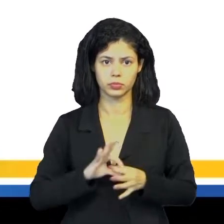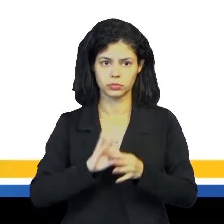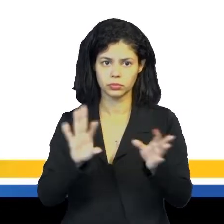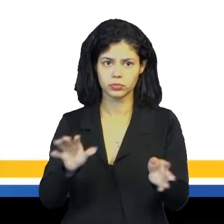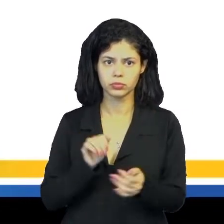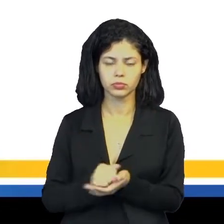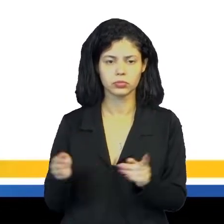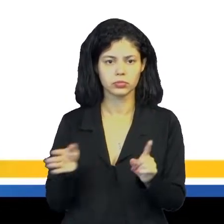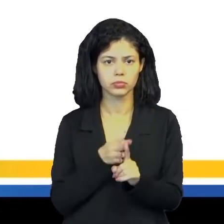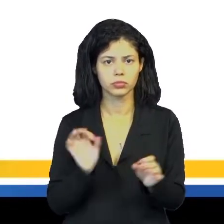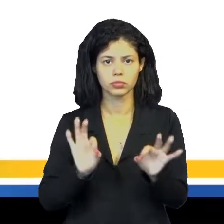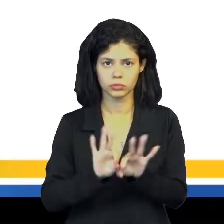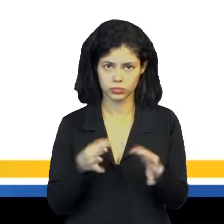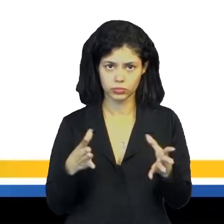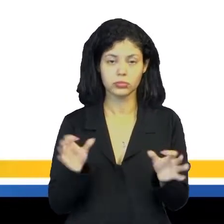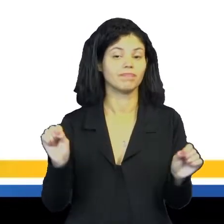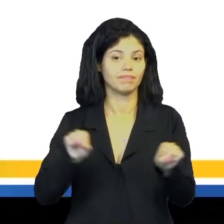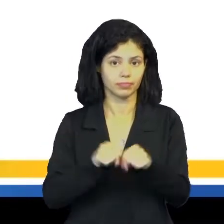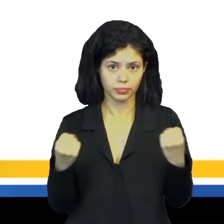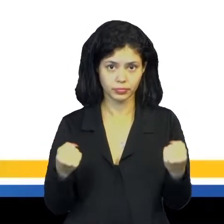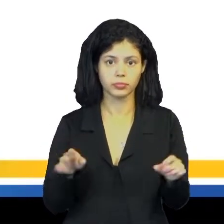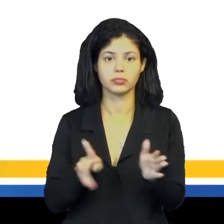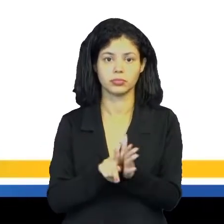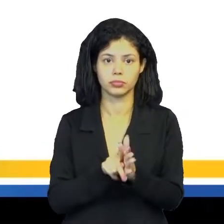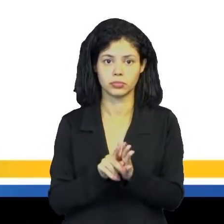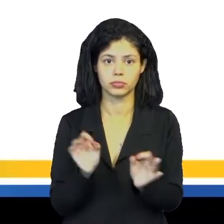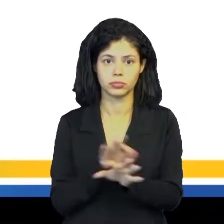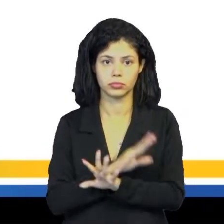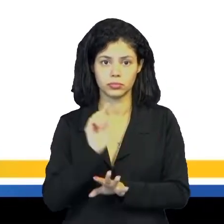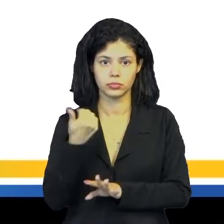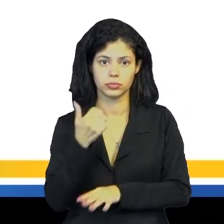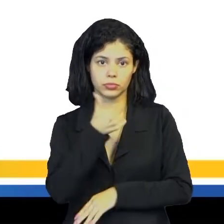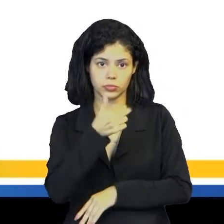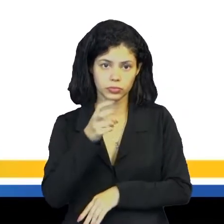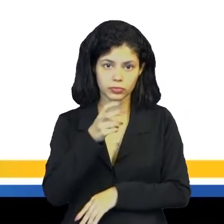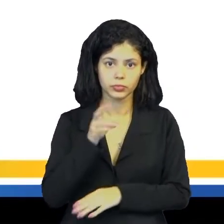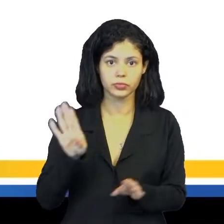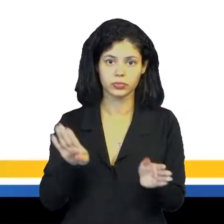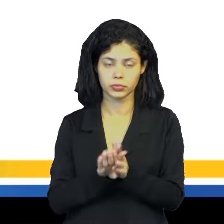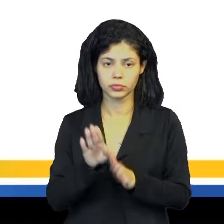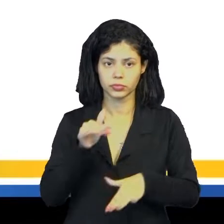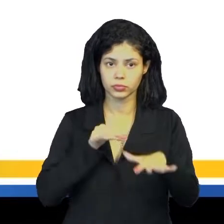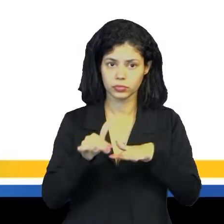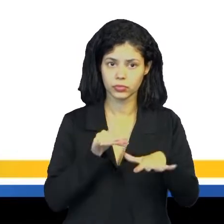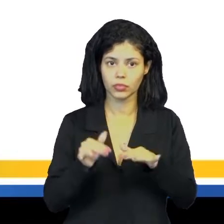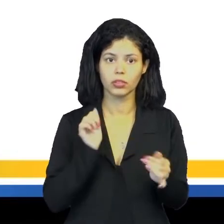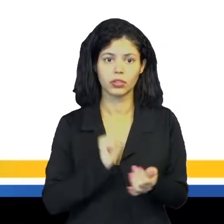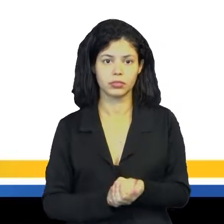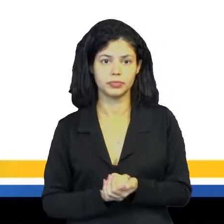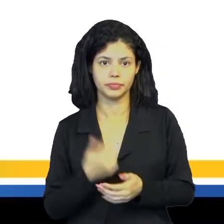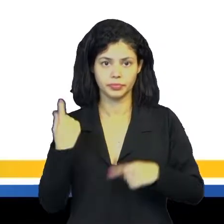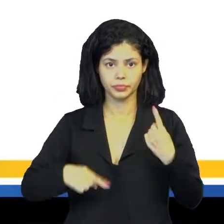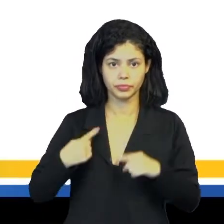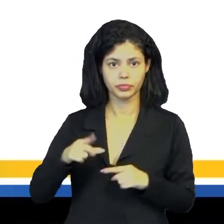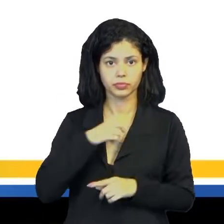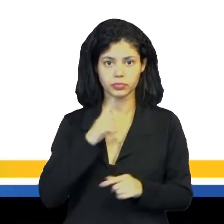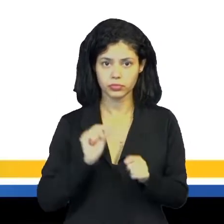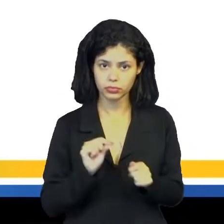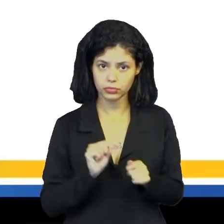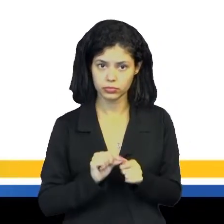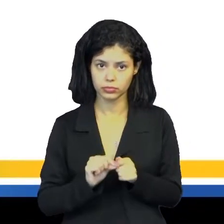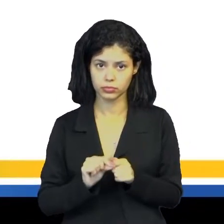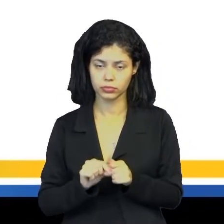a derrubada do gabinete ministerial. No decorrer do dia 15, as movimentações políticas fizeram o José do